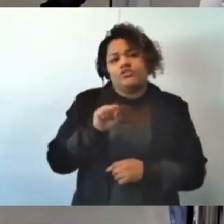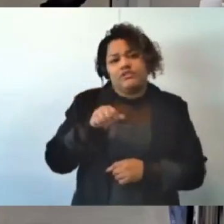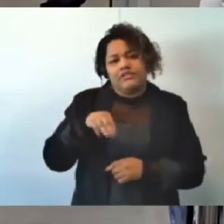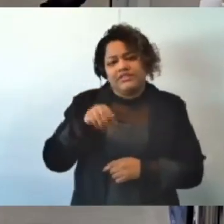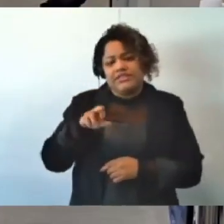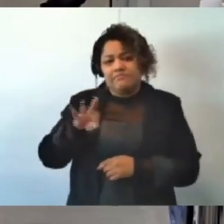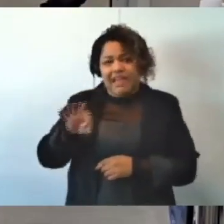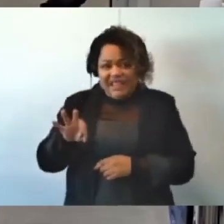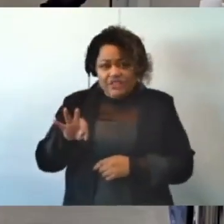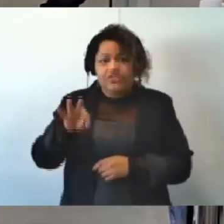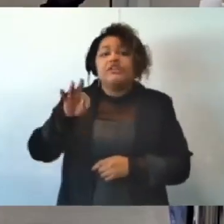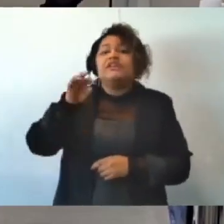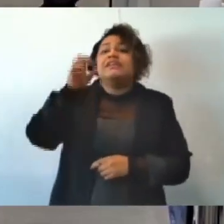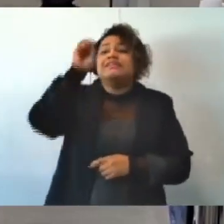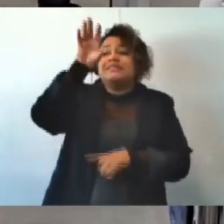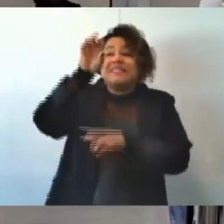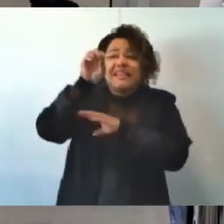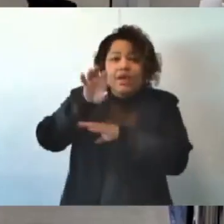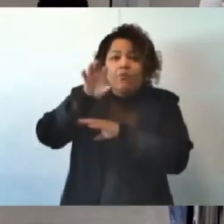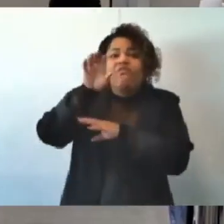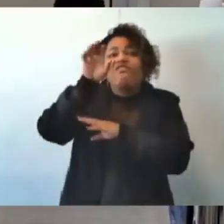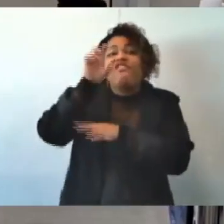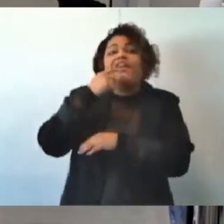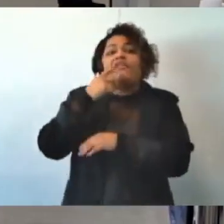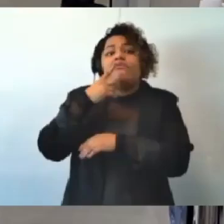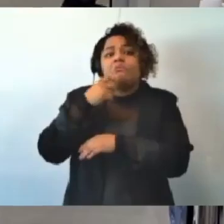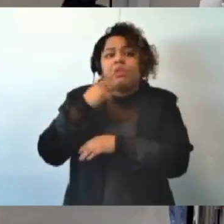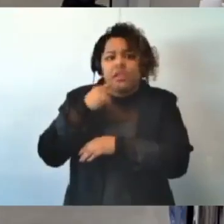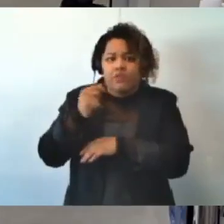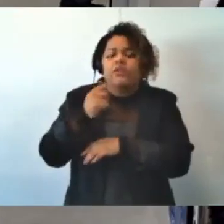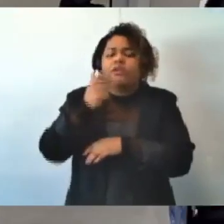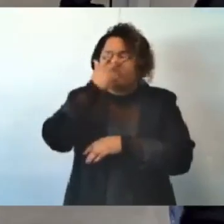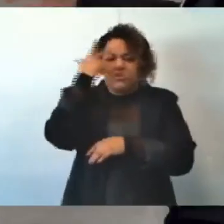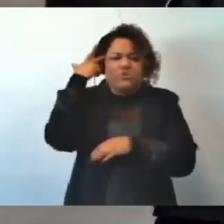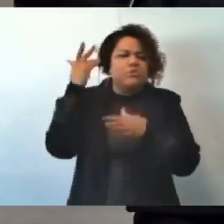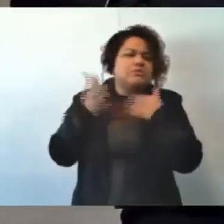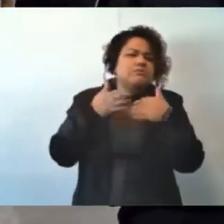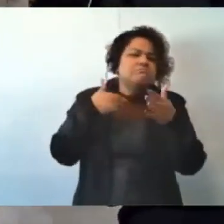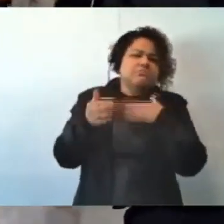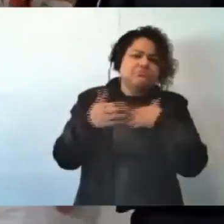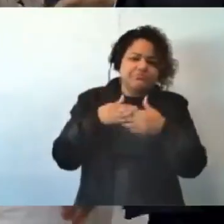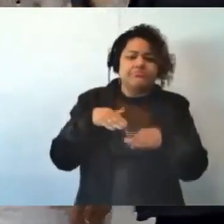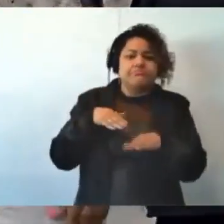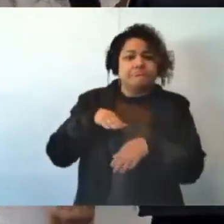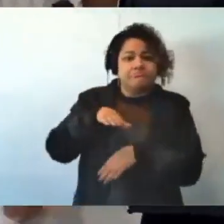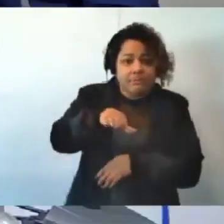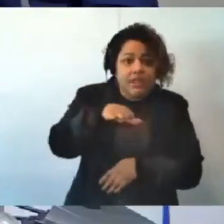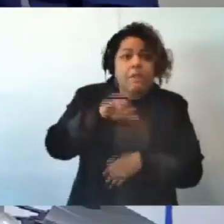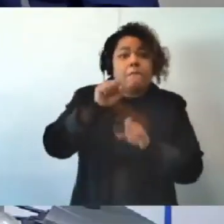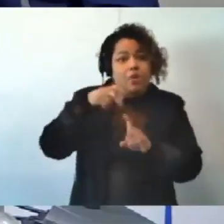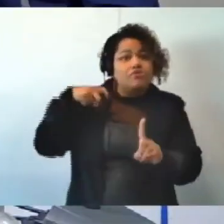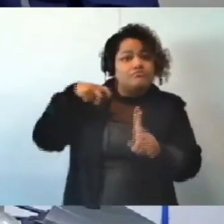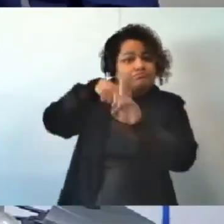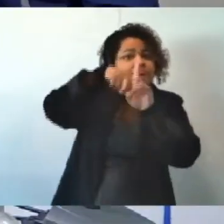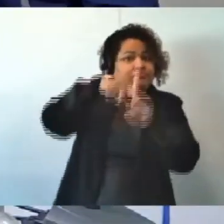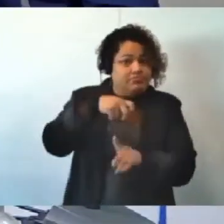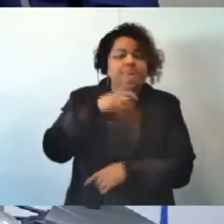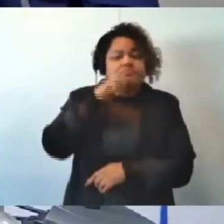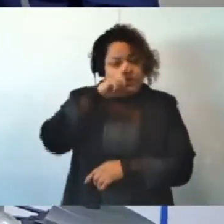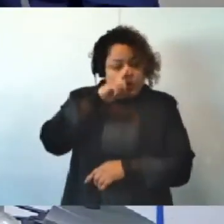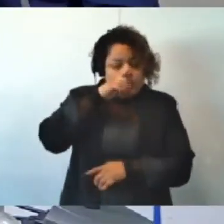Então, assim, olha, obrigado pela oportunidade, só isso é uma sugestão, tá? Obrigado, eu que agradeço,